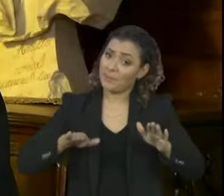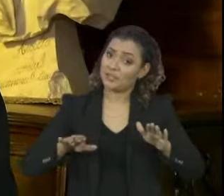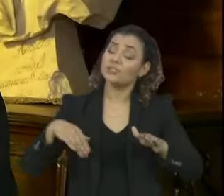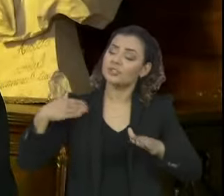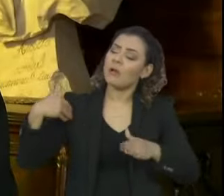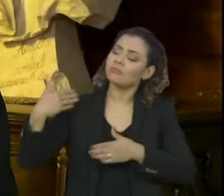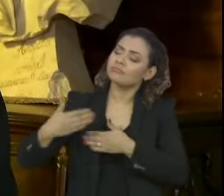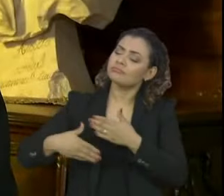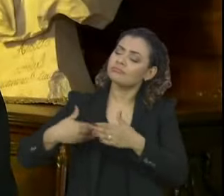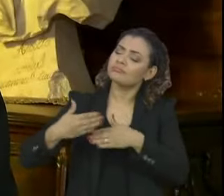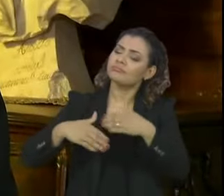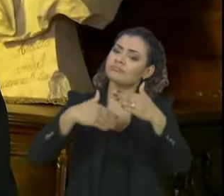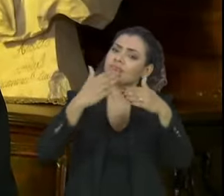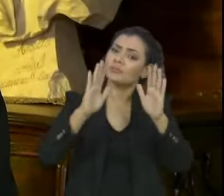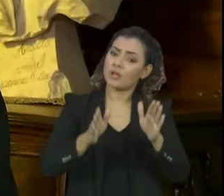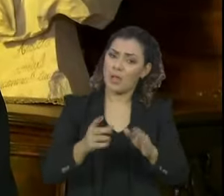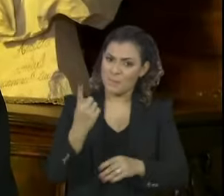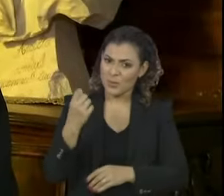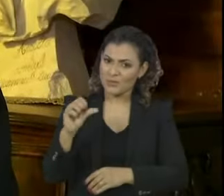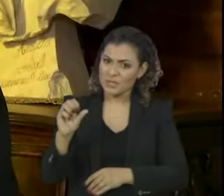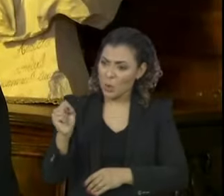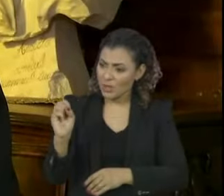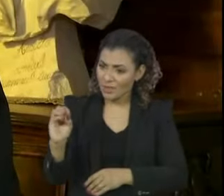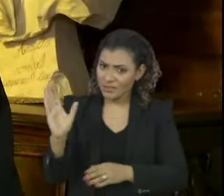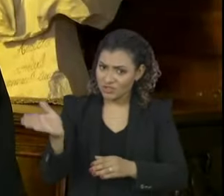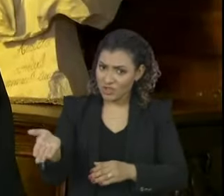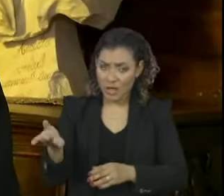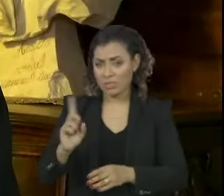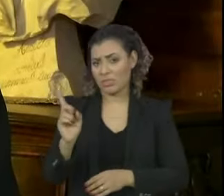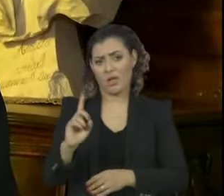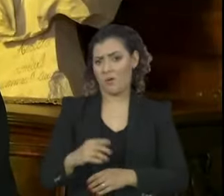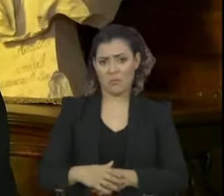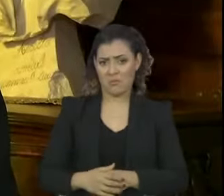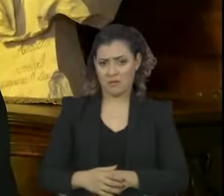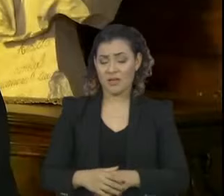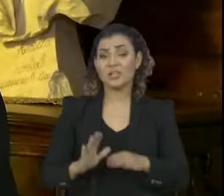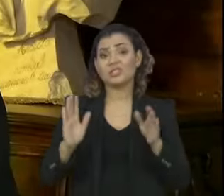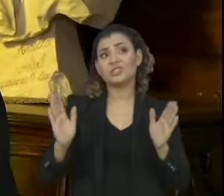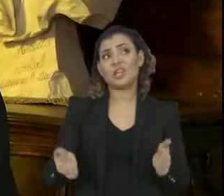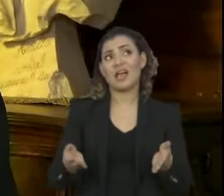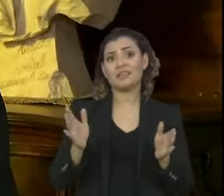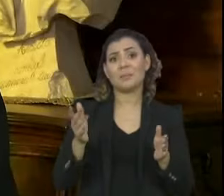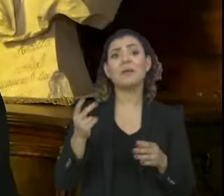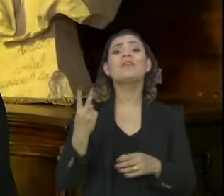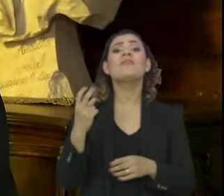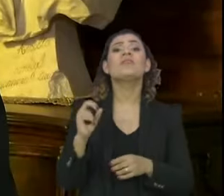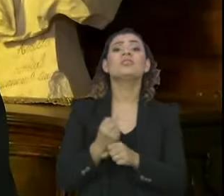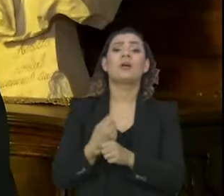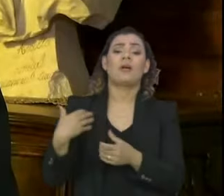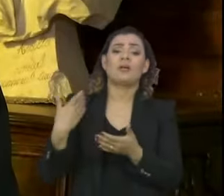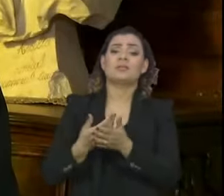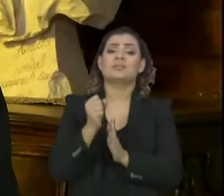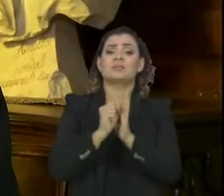coisas evoluem Nós não estamos mais nos anos 80 estamos aí já com duas décadas do Século 21